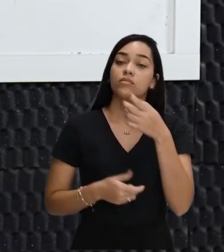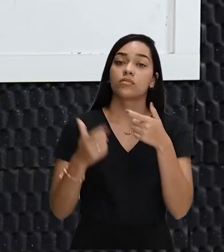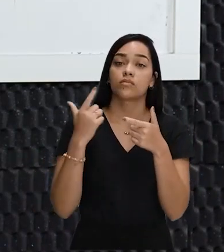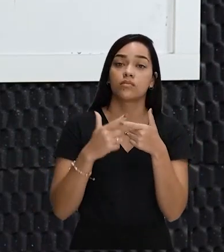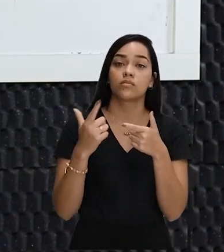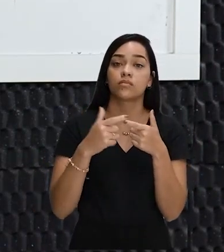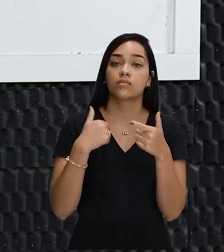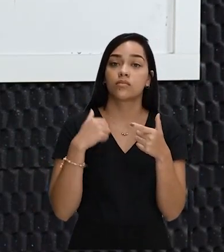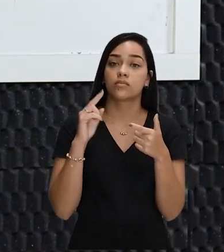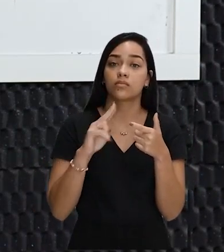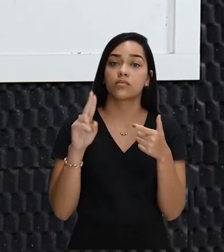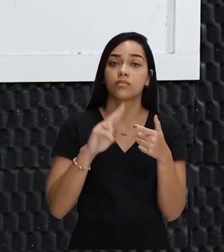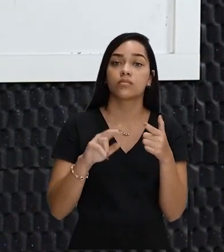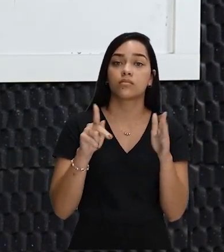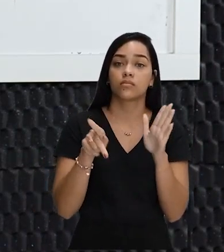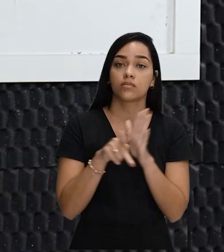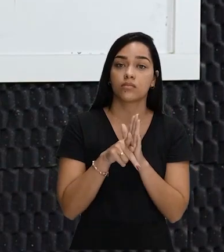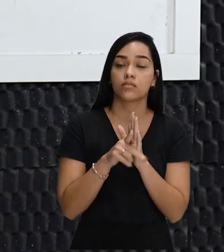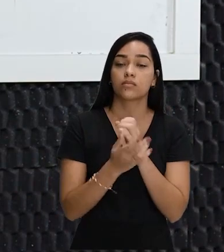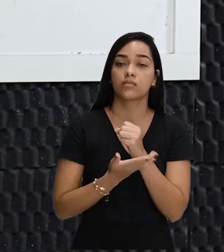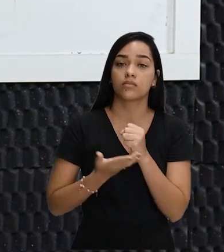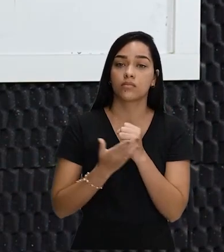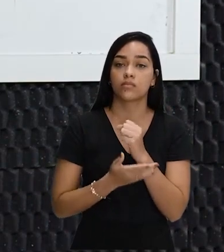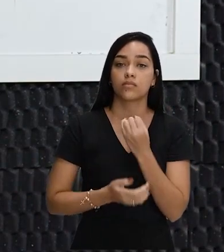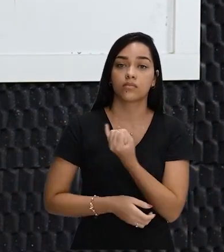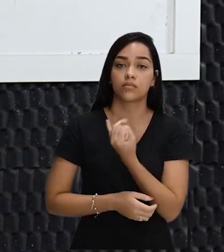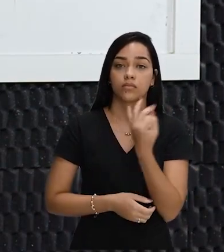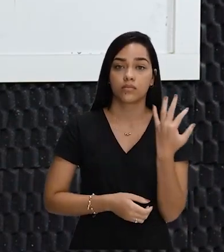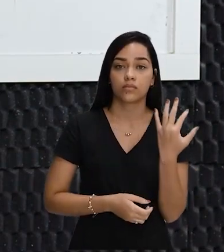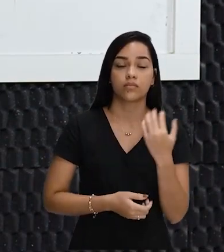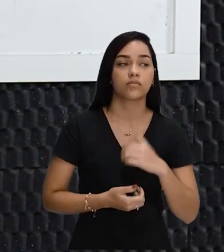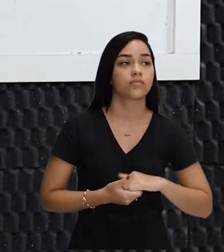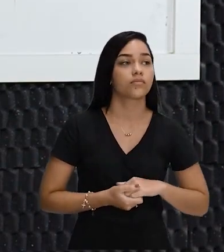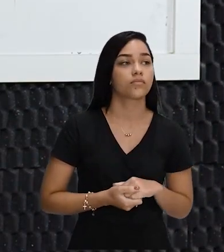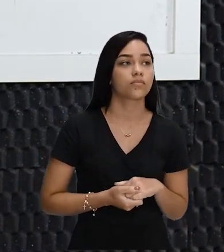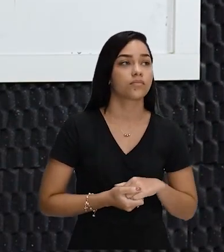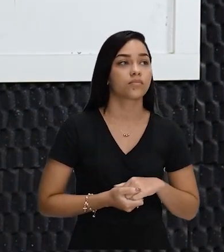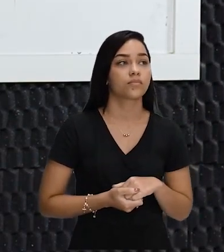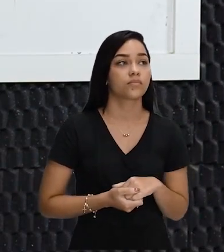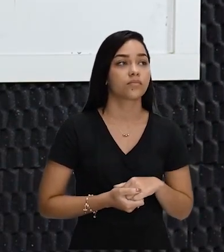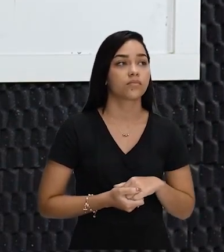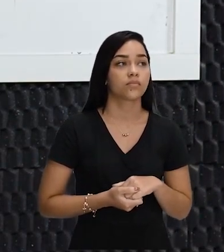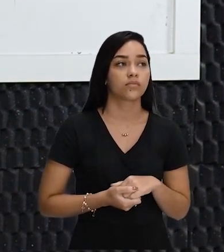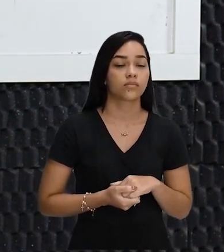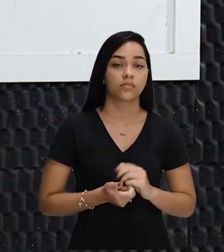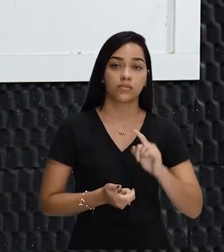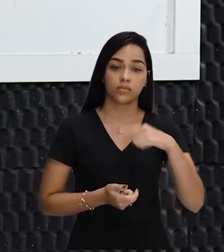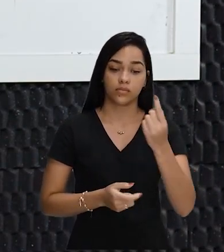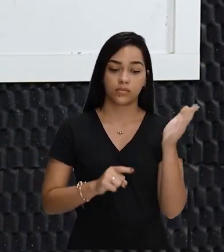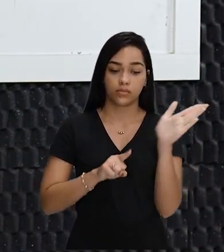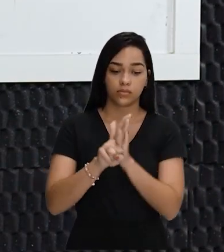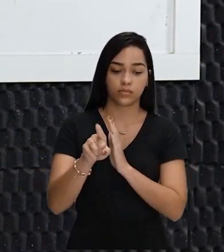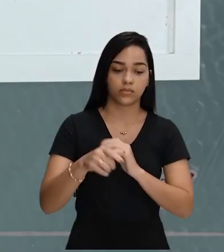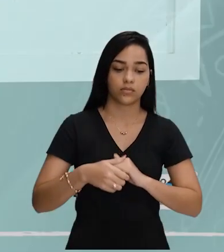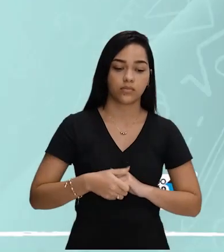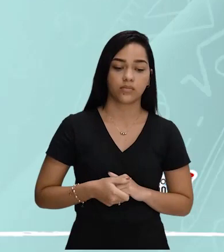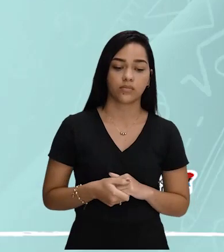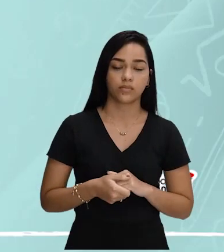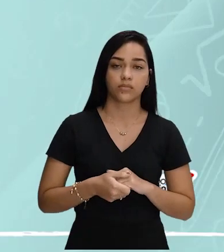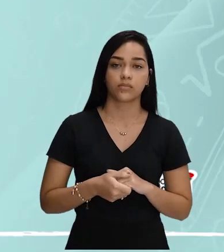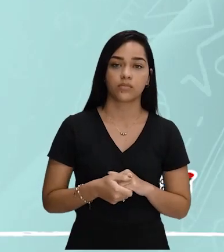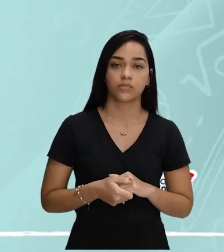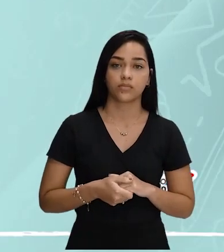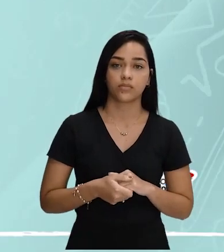Eu usei o princípio fundamental da contagem Ok vamos para a próxima questão